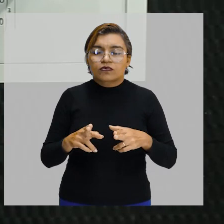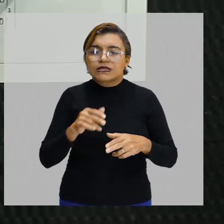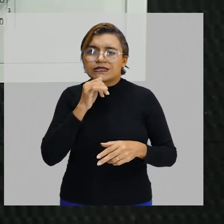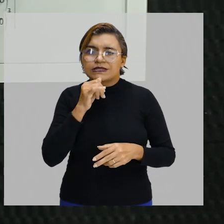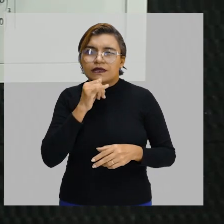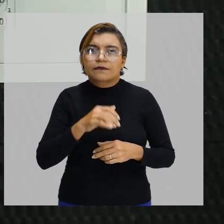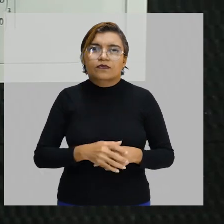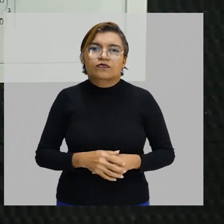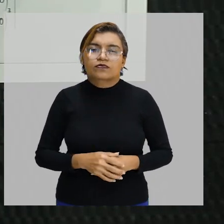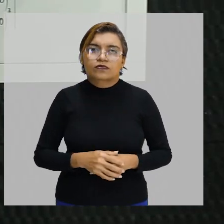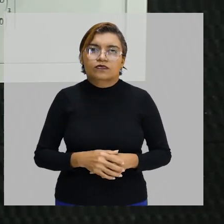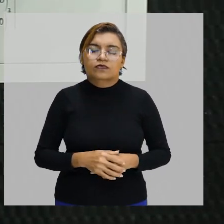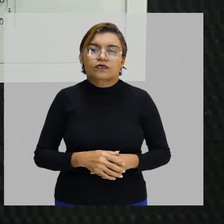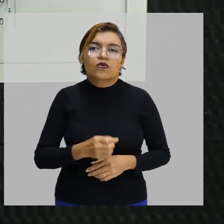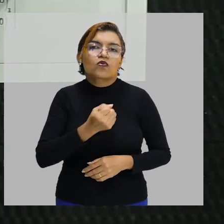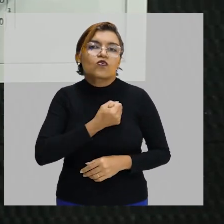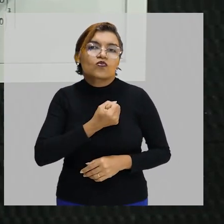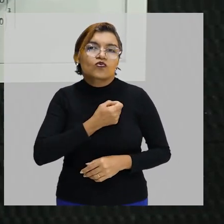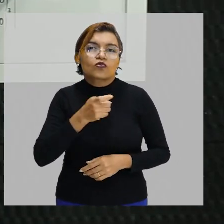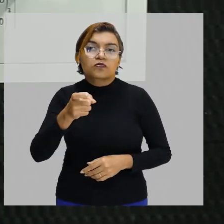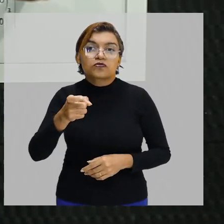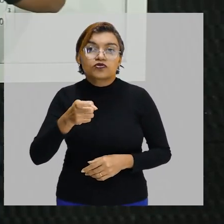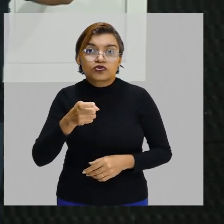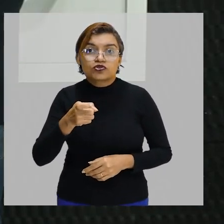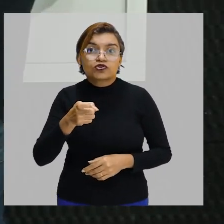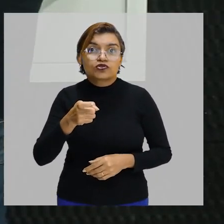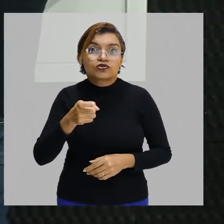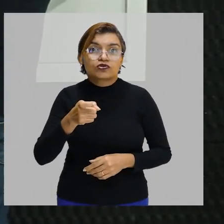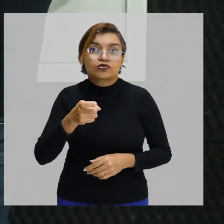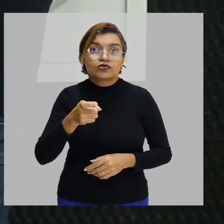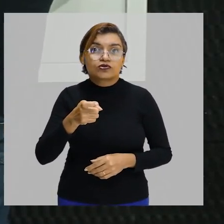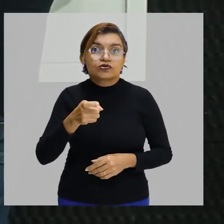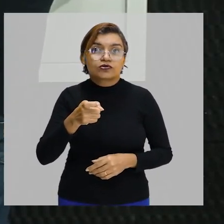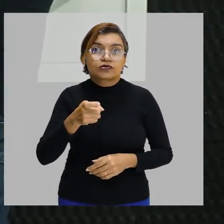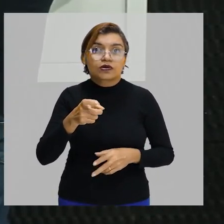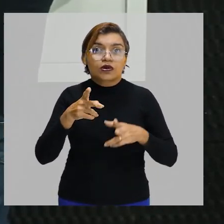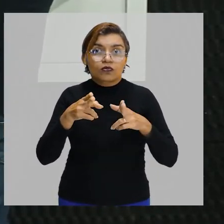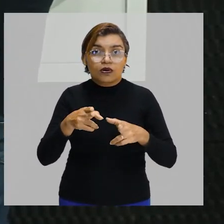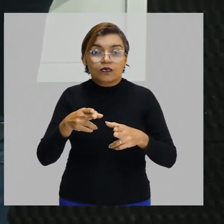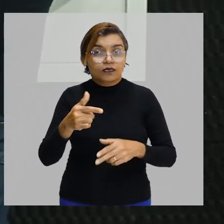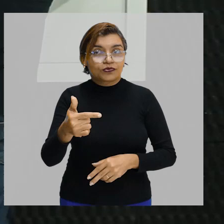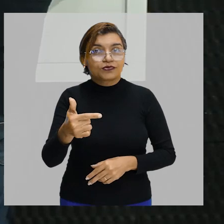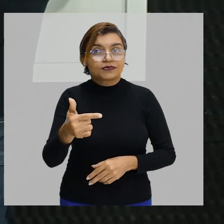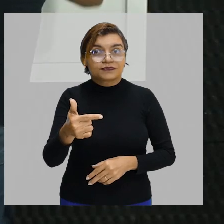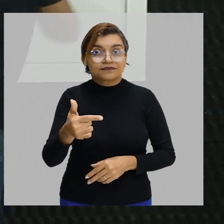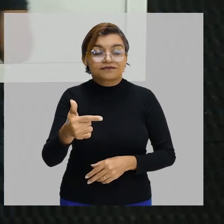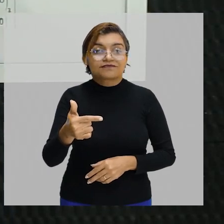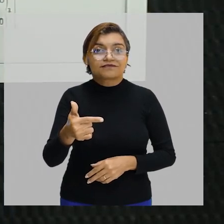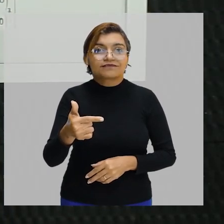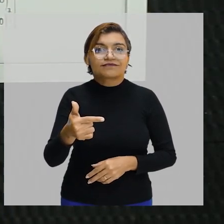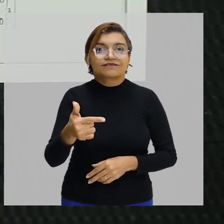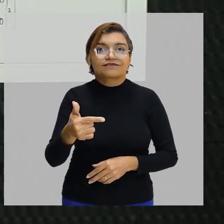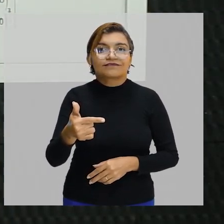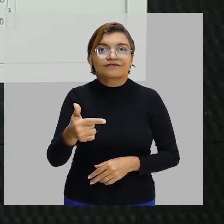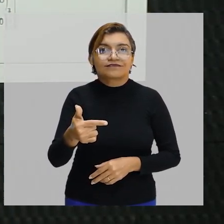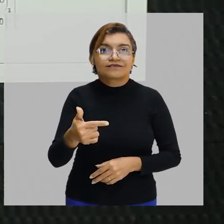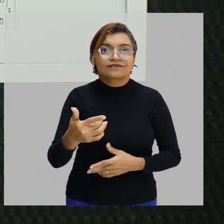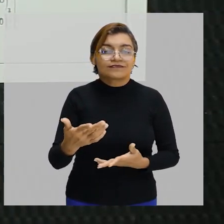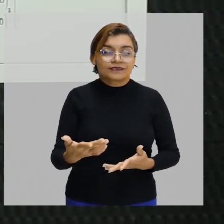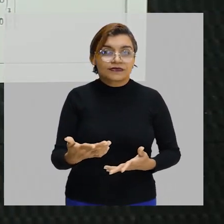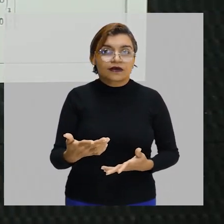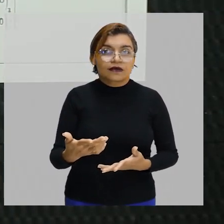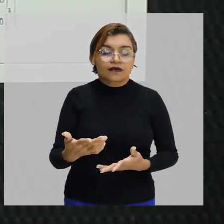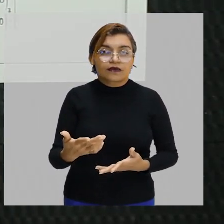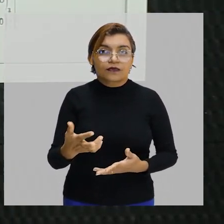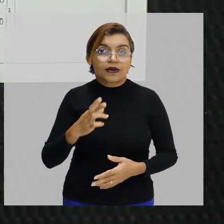valor torna esse elemento aqui zero? X valendo 2. Ó. X igual a 2. Pronto. Então, a solução